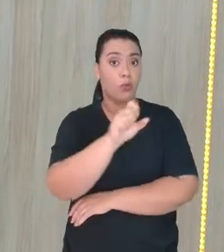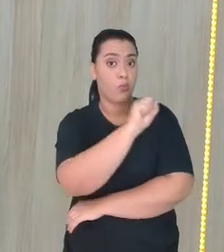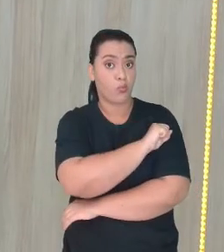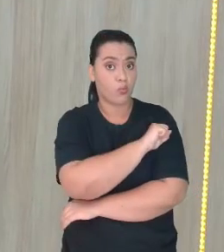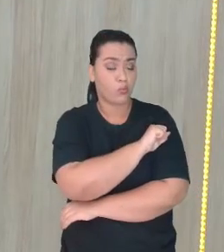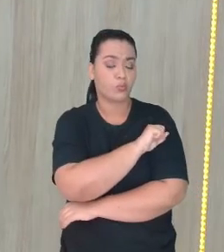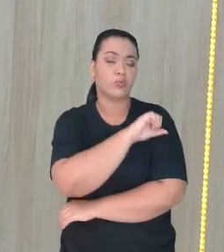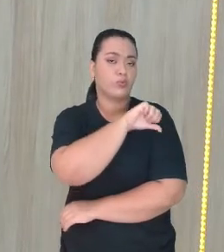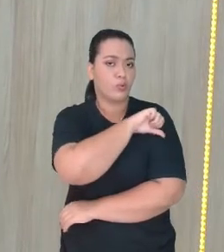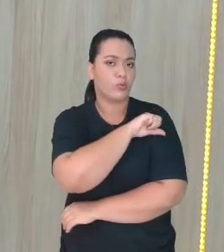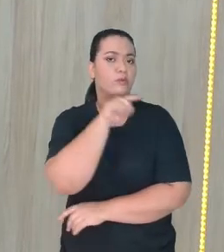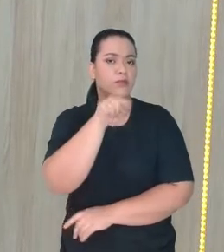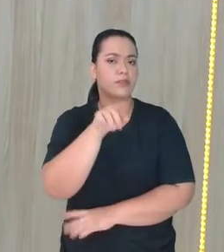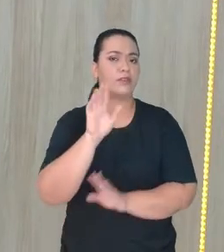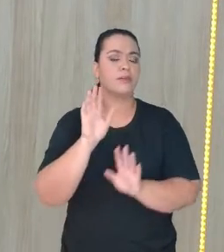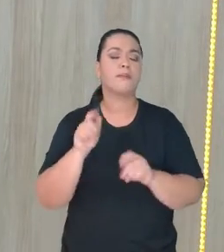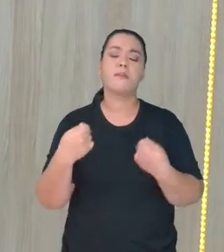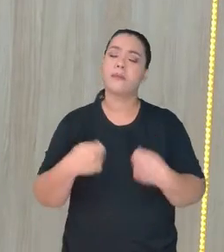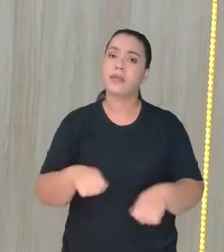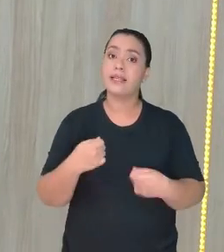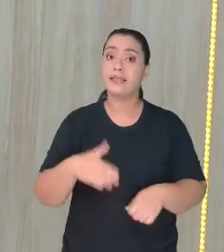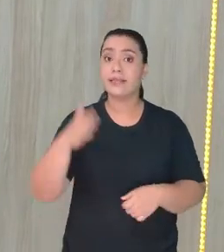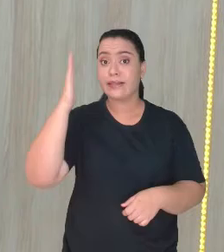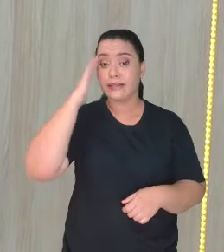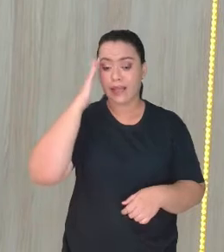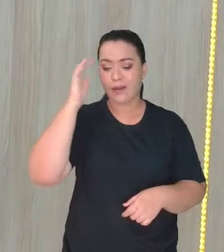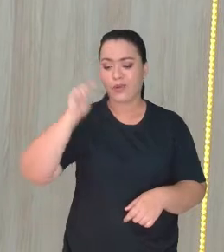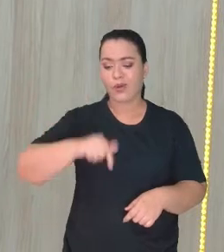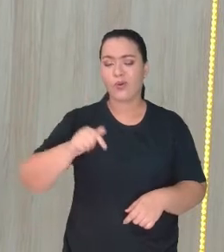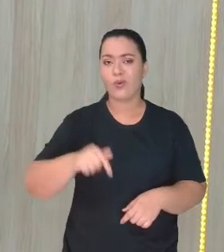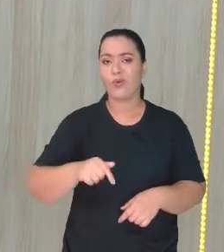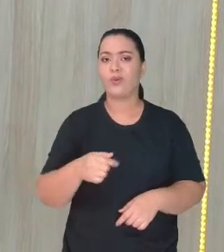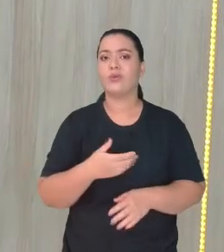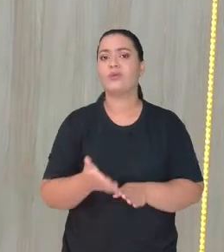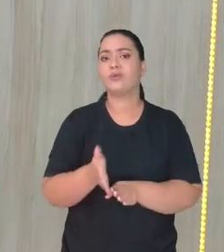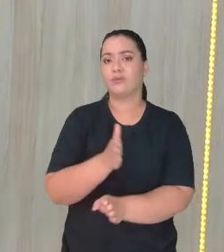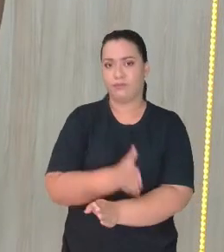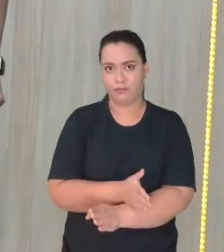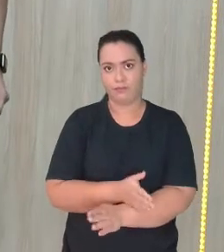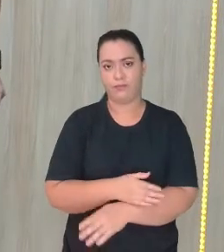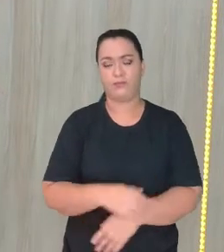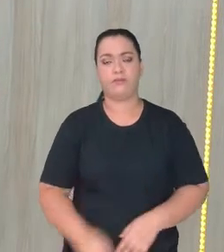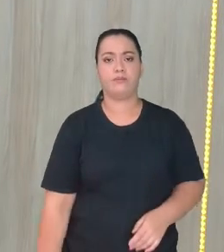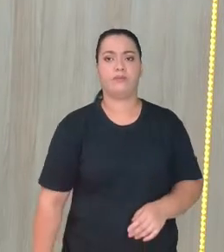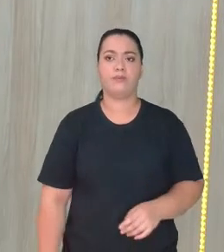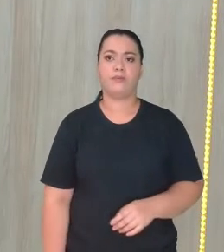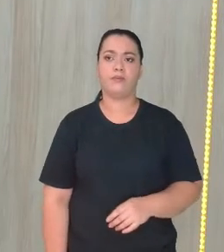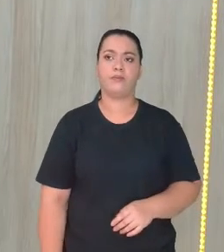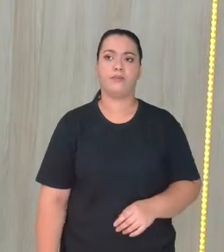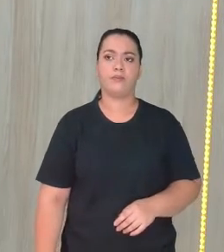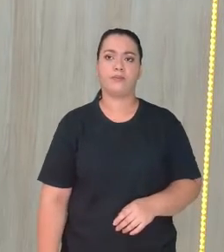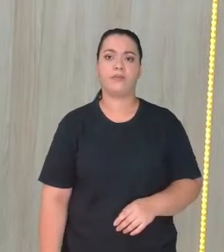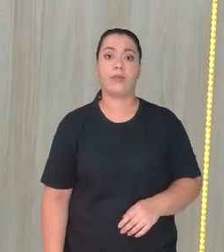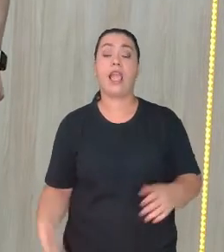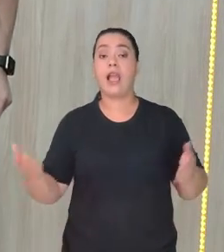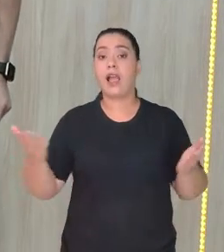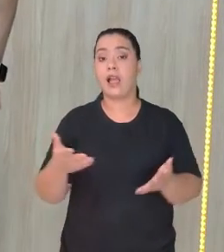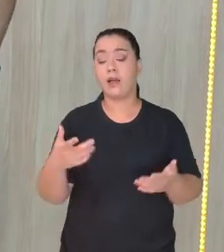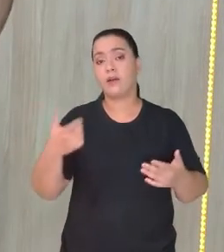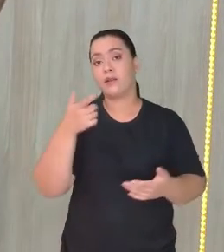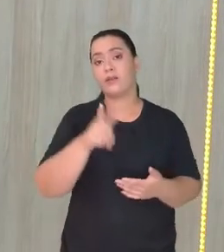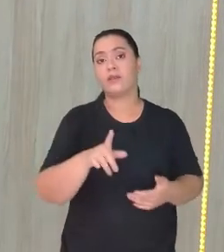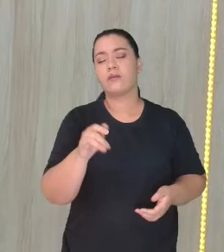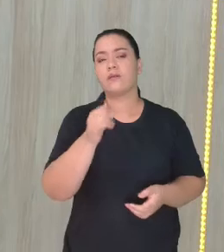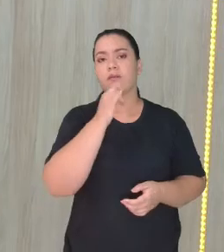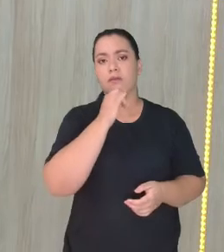e no 9º ano, você vai precisar dessa aula de hoje, por exemplo, certo? Vamos embora para mais um exemplo